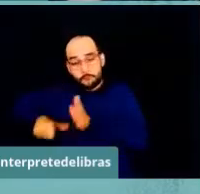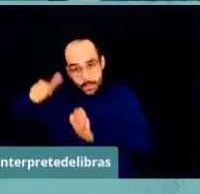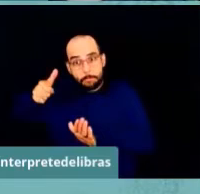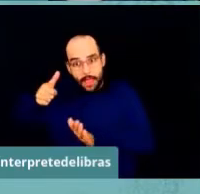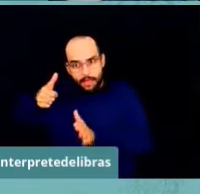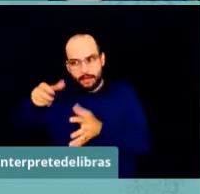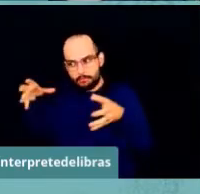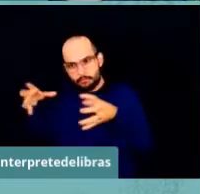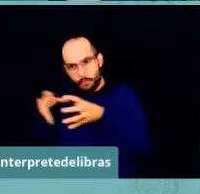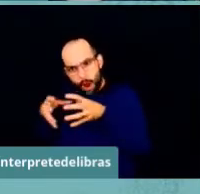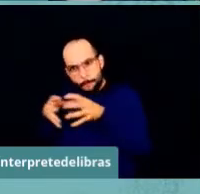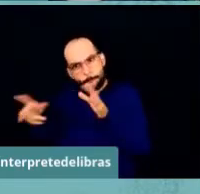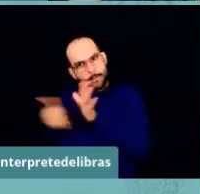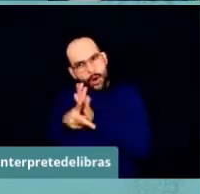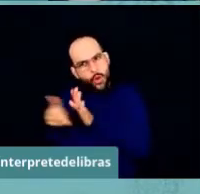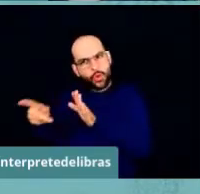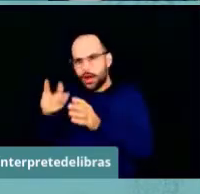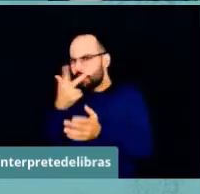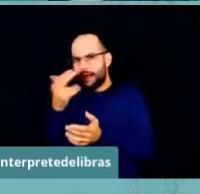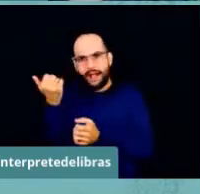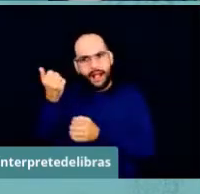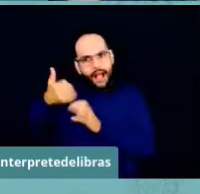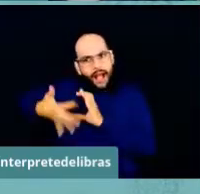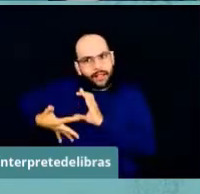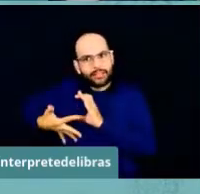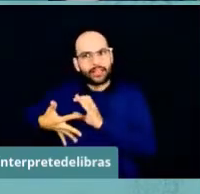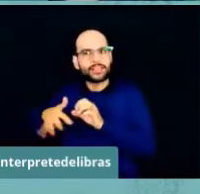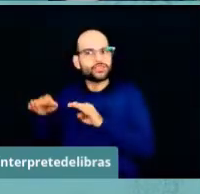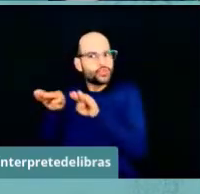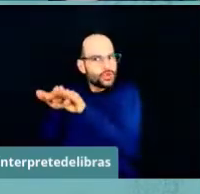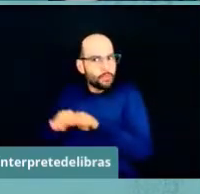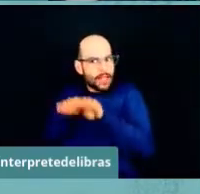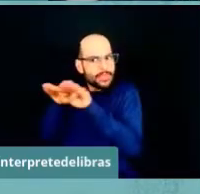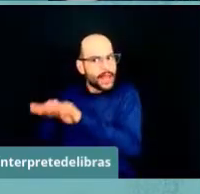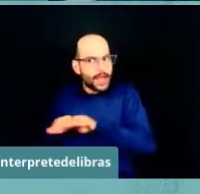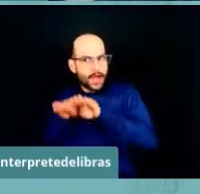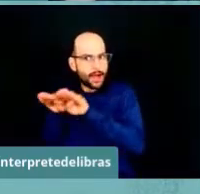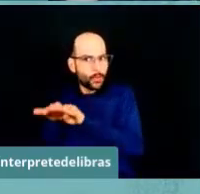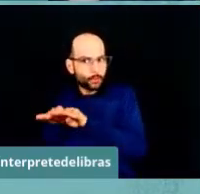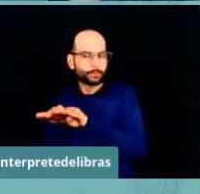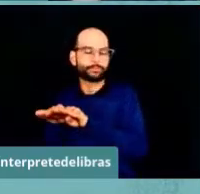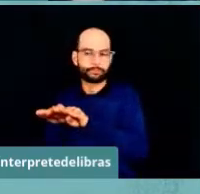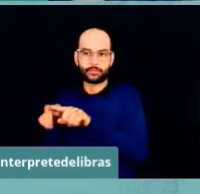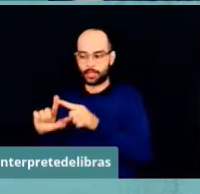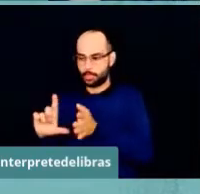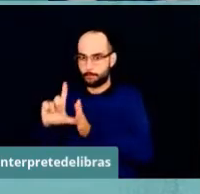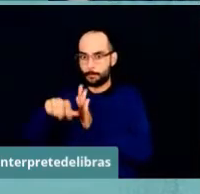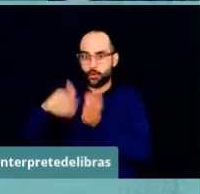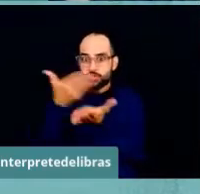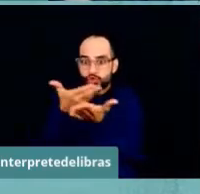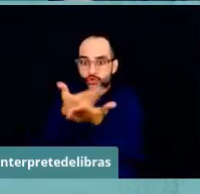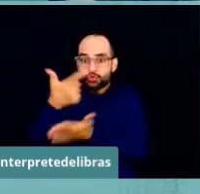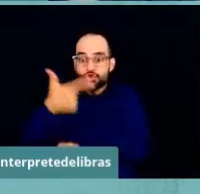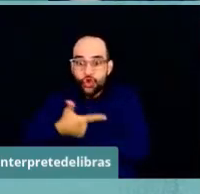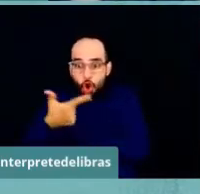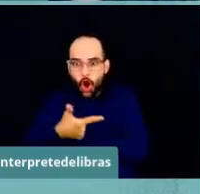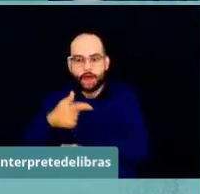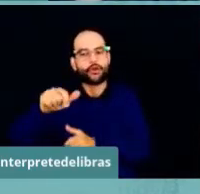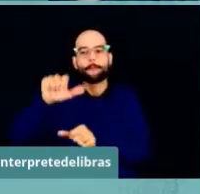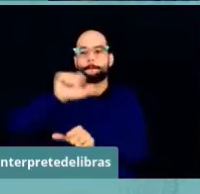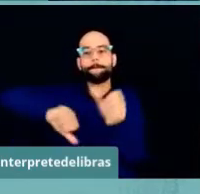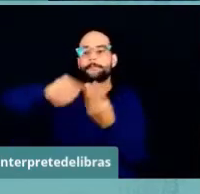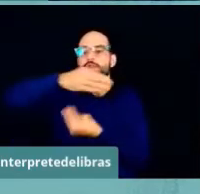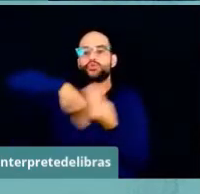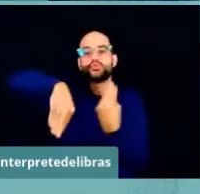bastante característico e uniforme. À medida que eu vou aumentando os estudos, eu vou passando de fase, eu vou diversificando mais